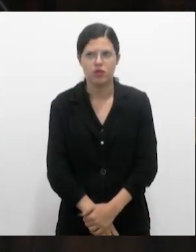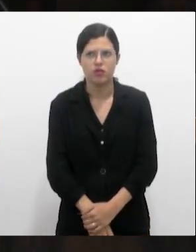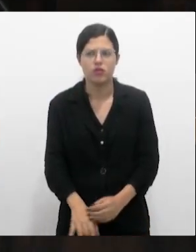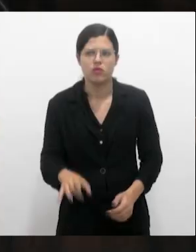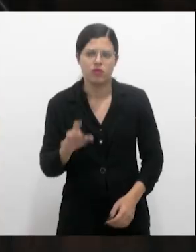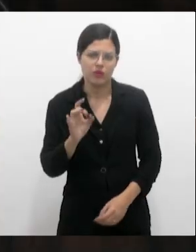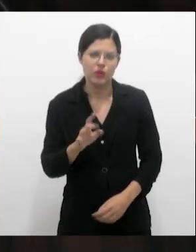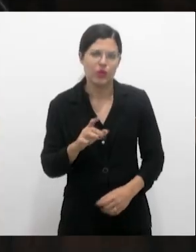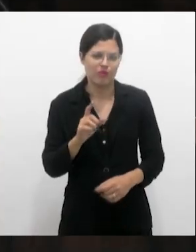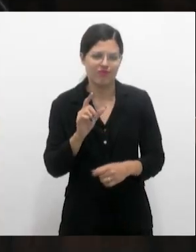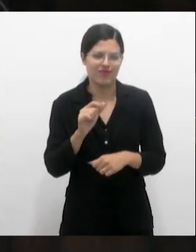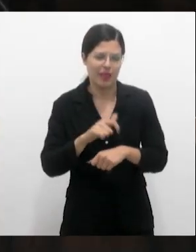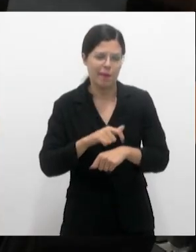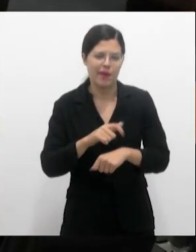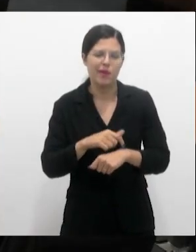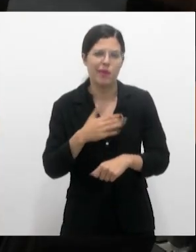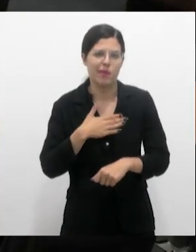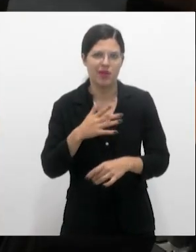tá?